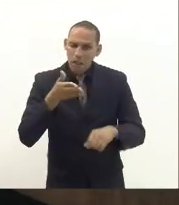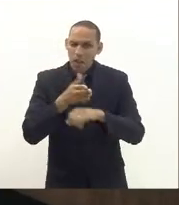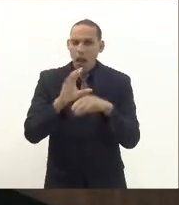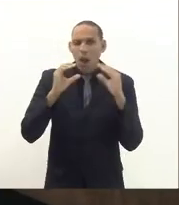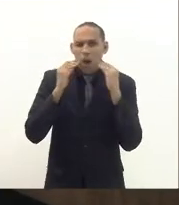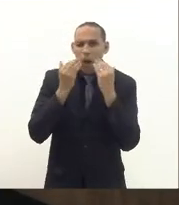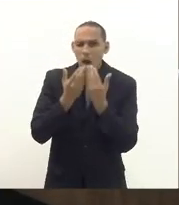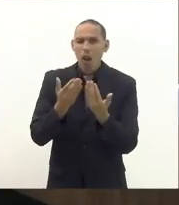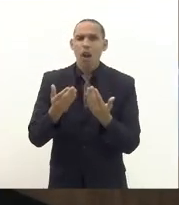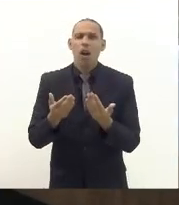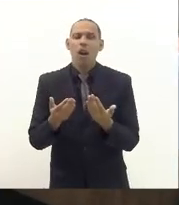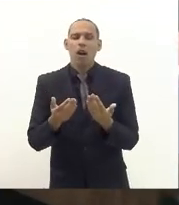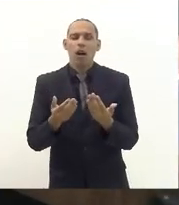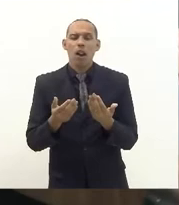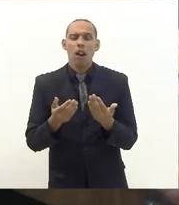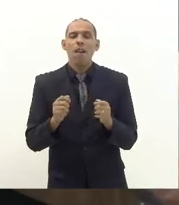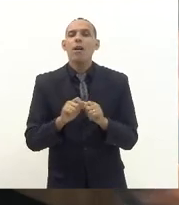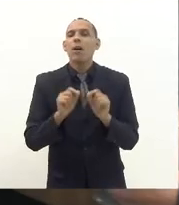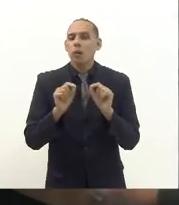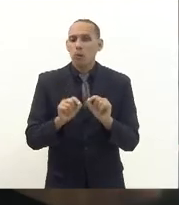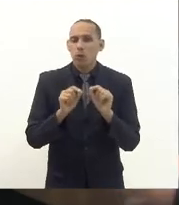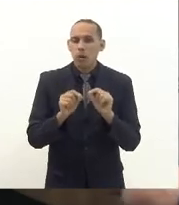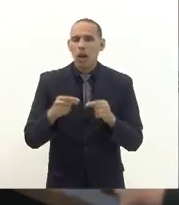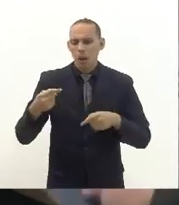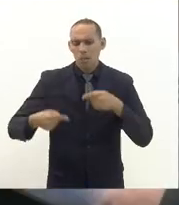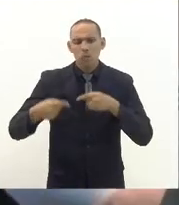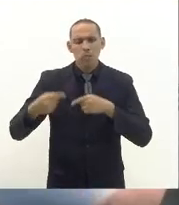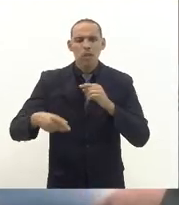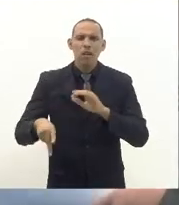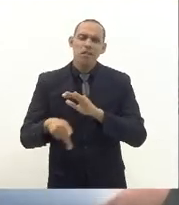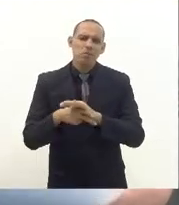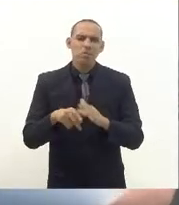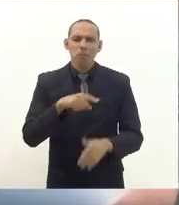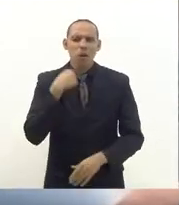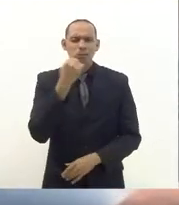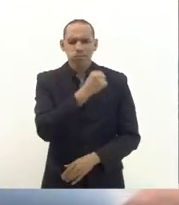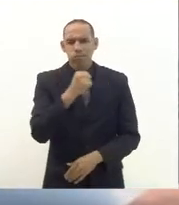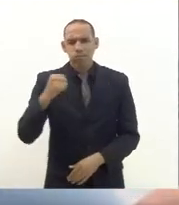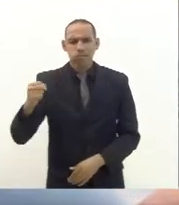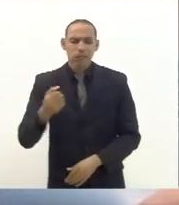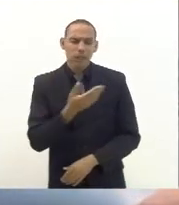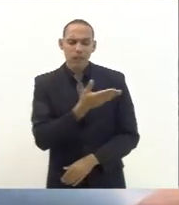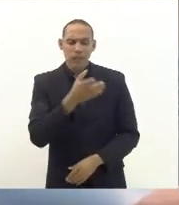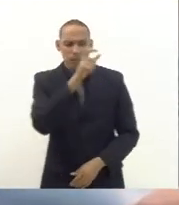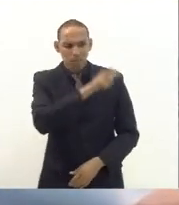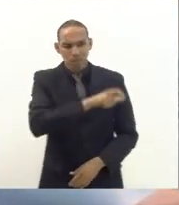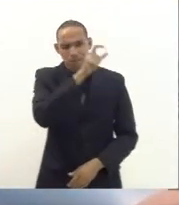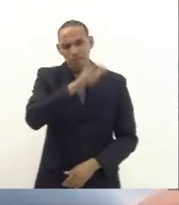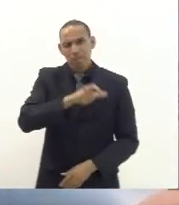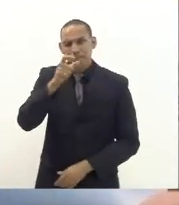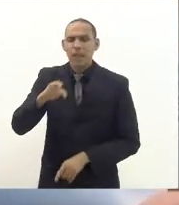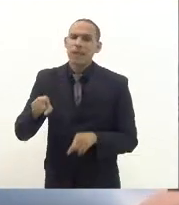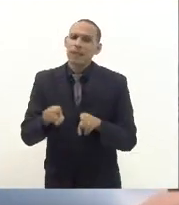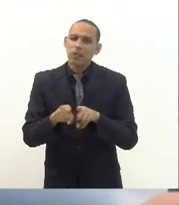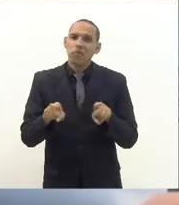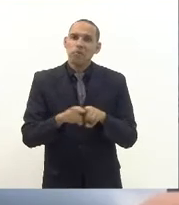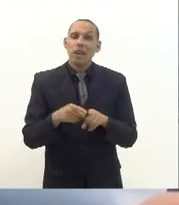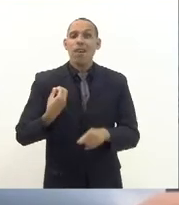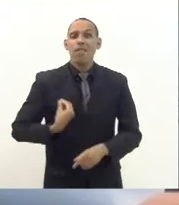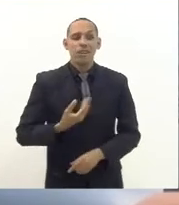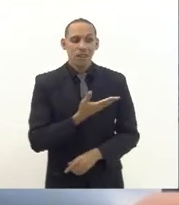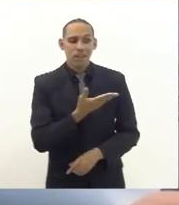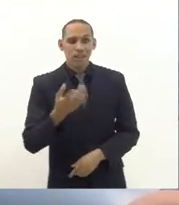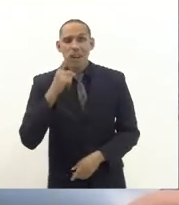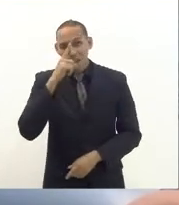nas comunidades e faz seguir uma uma política de morte né então eles também de alguma forma colocam as